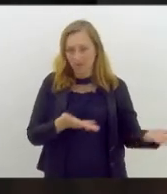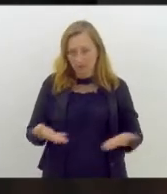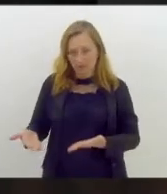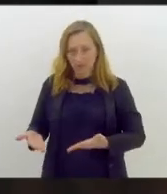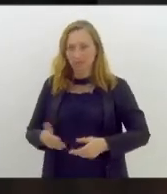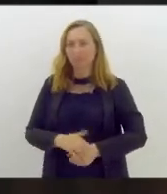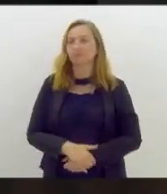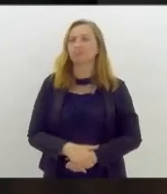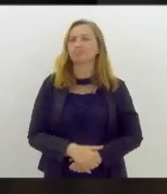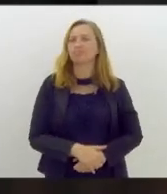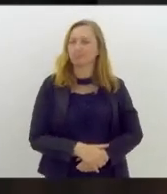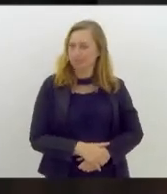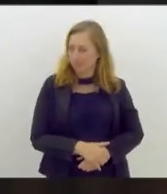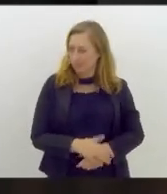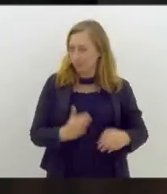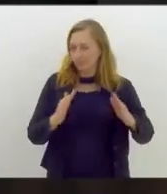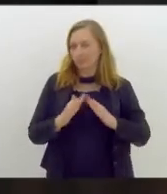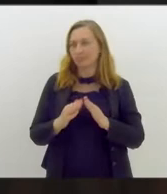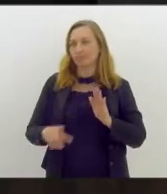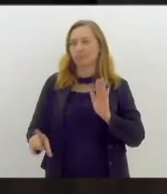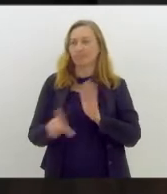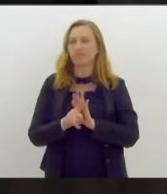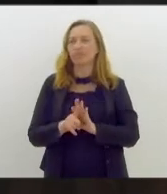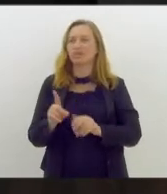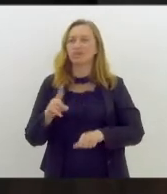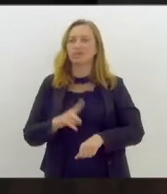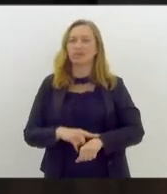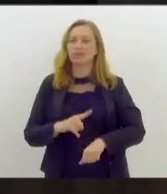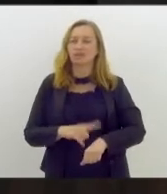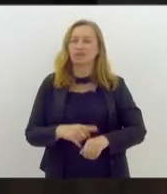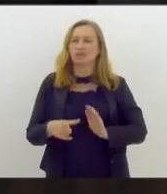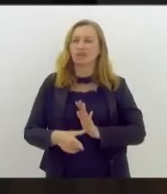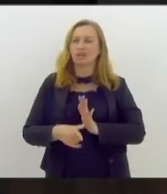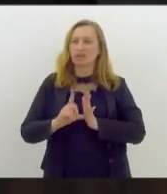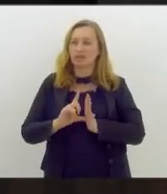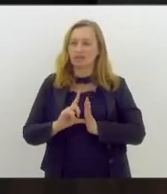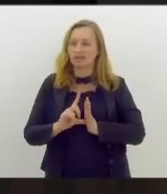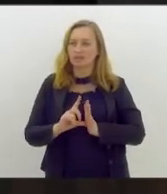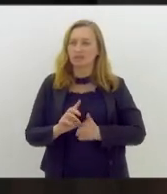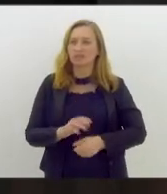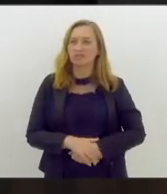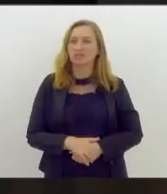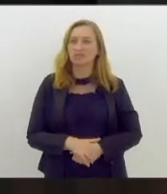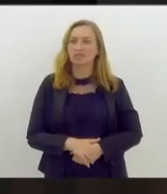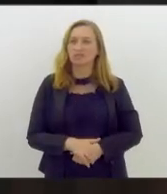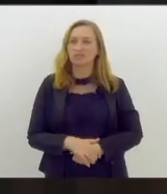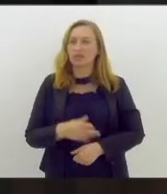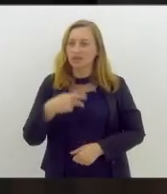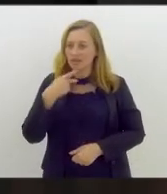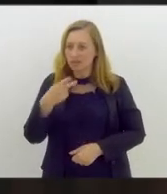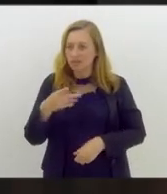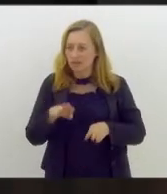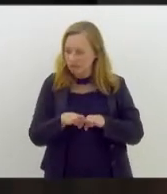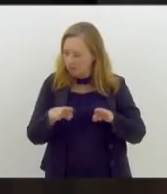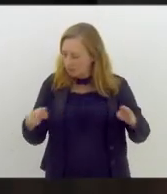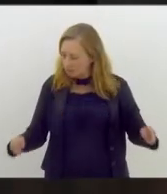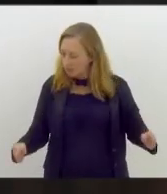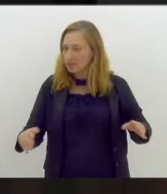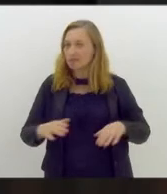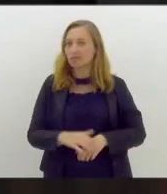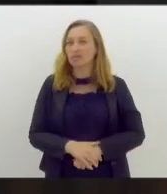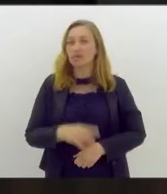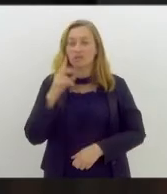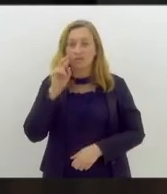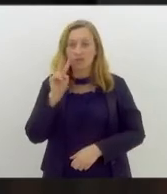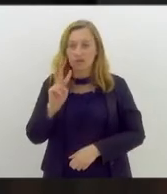muito bem-vindos a essa Casa de Lei. Nesse momento, antes de passar para a fala da mesa de honra,